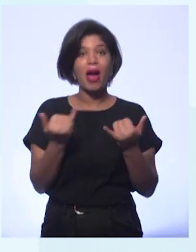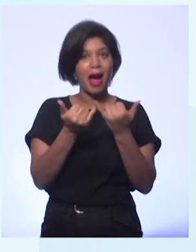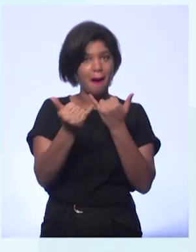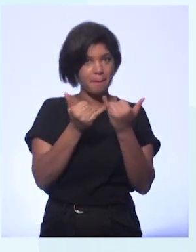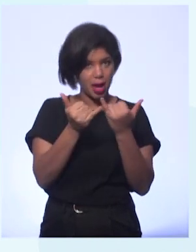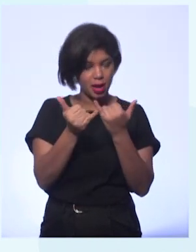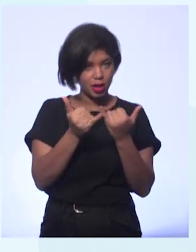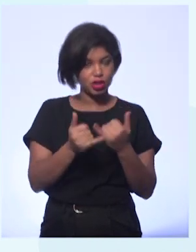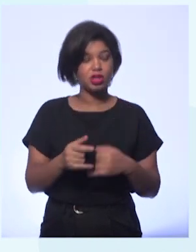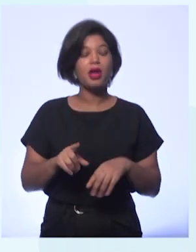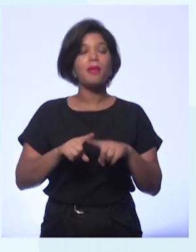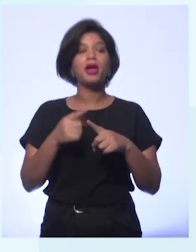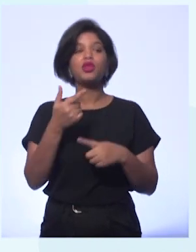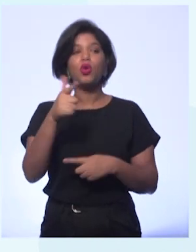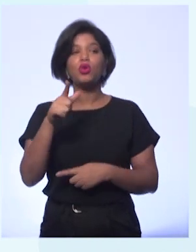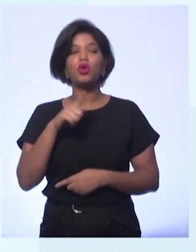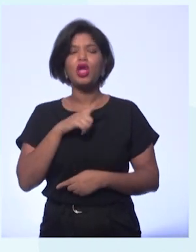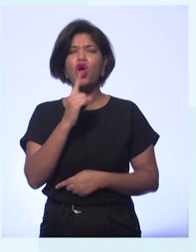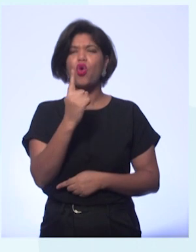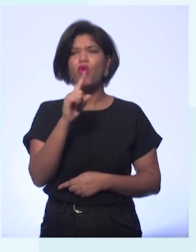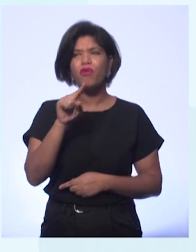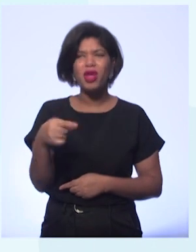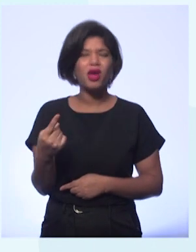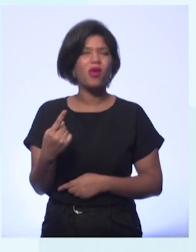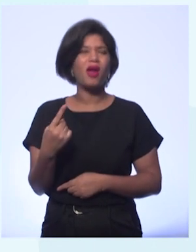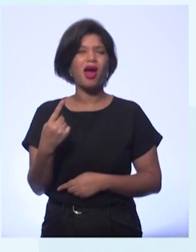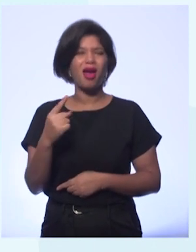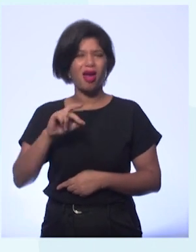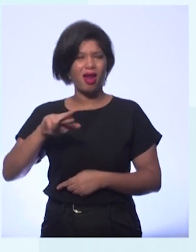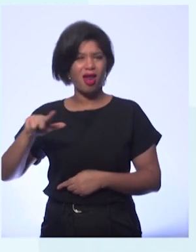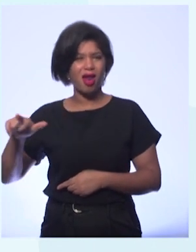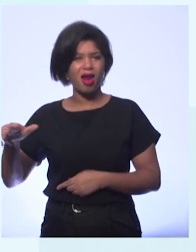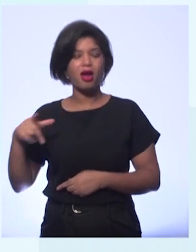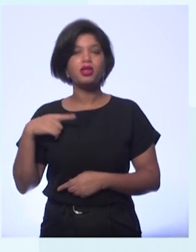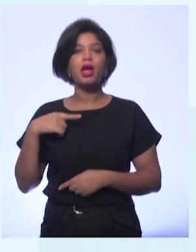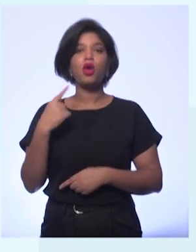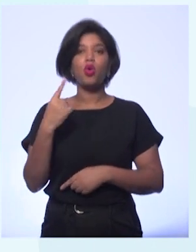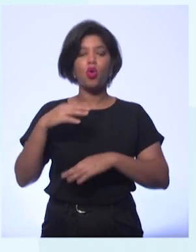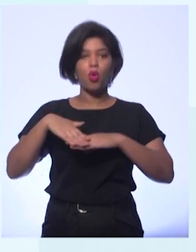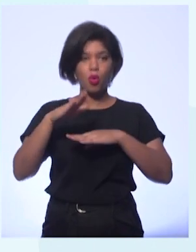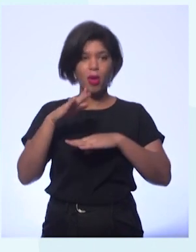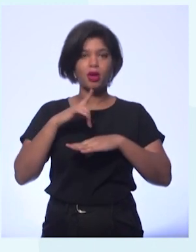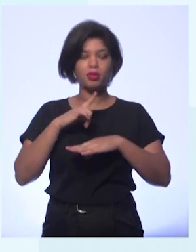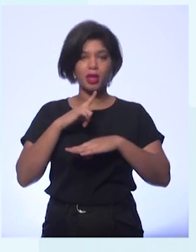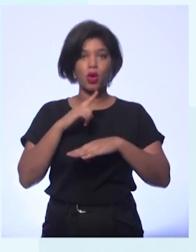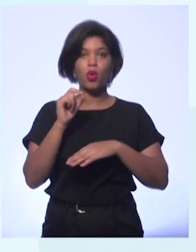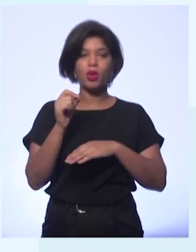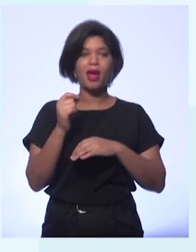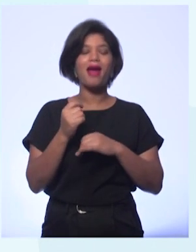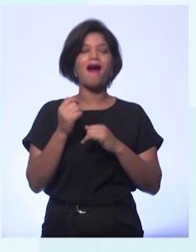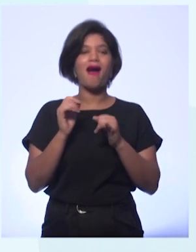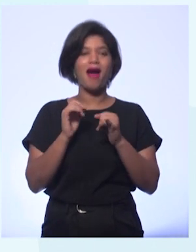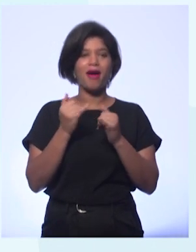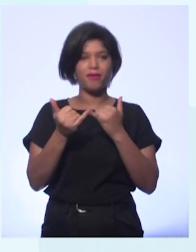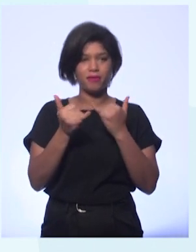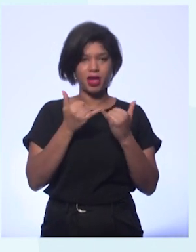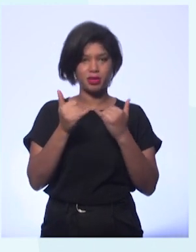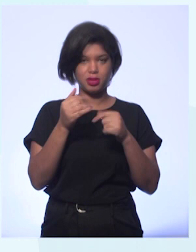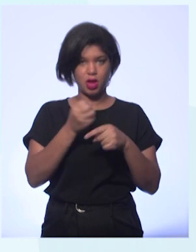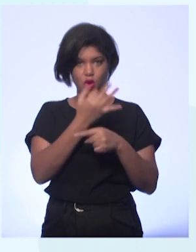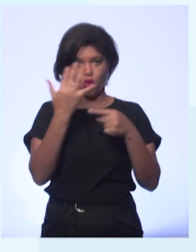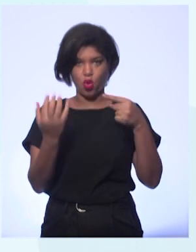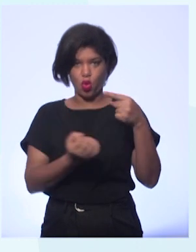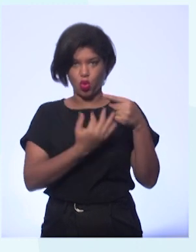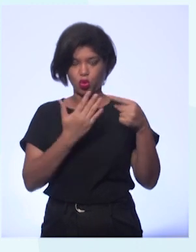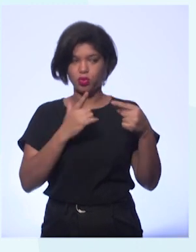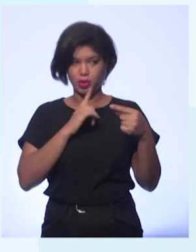número acima de 1, 1, alguma coisa, 2, alguma coisa, mas acima de 1 inteiro, vai ser a nossa fração imprópria. Então, vou mostrar para vocês aí, ó.